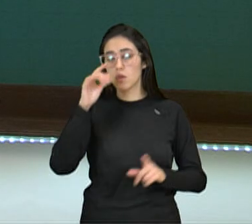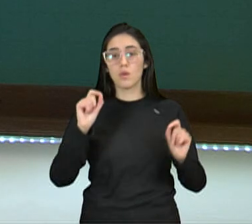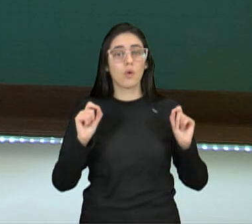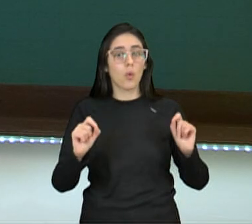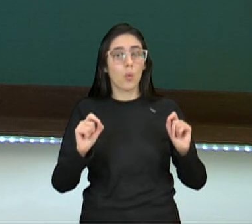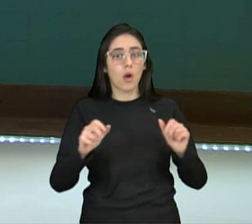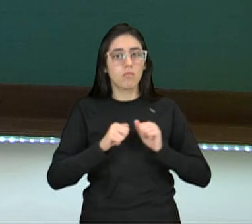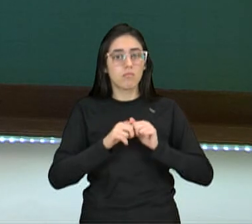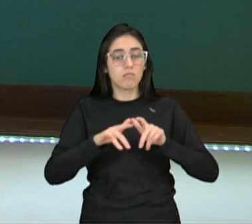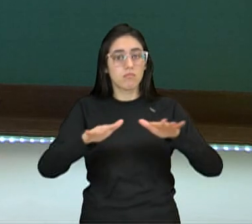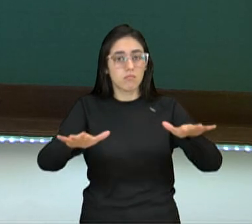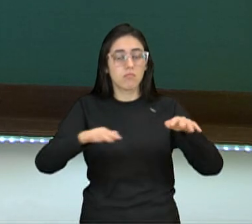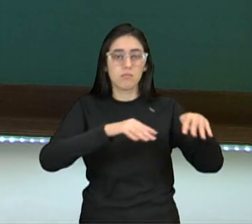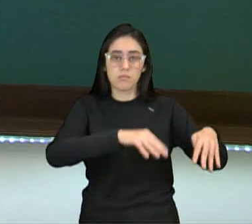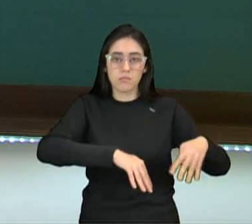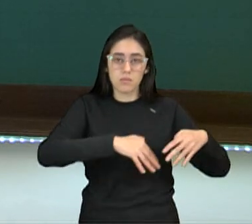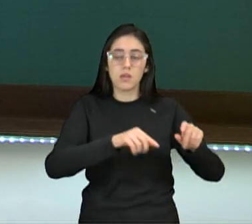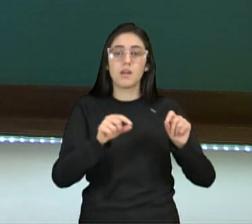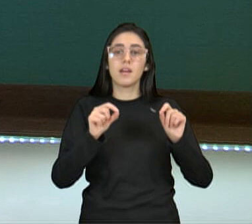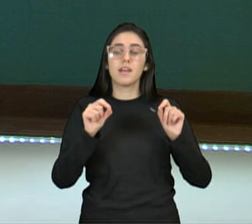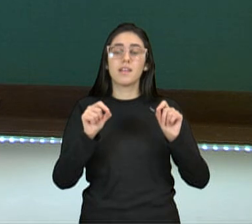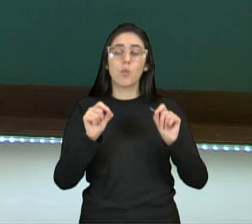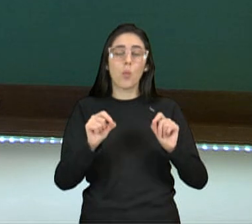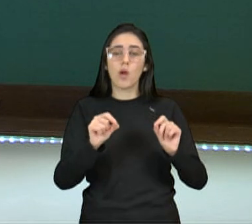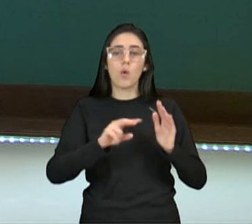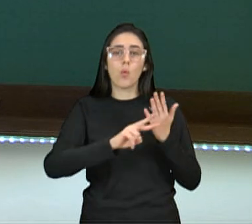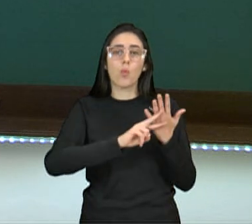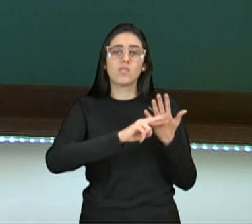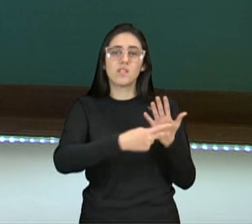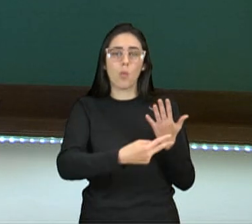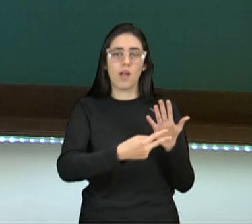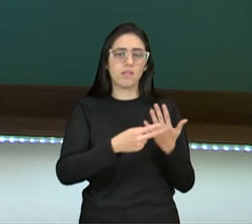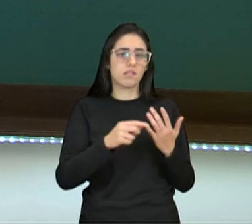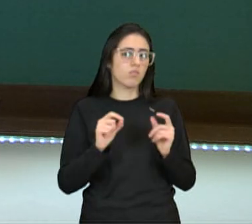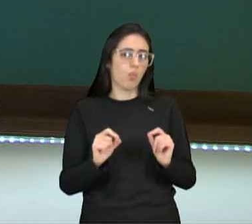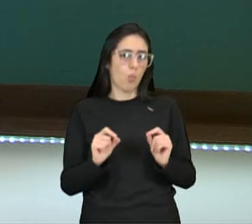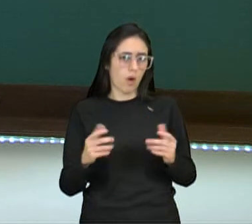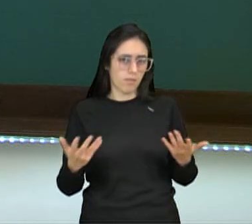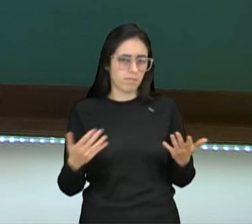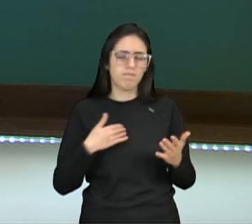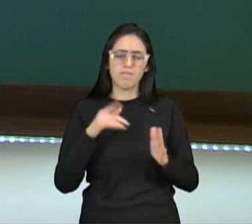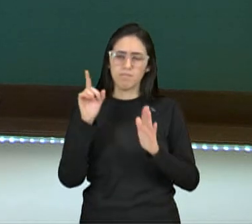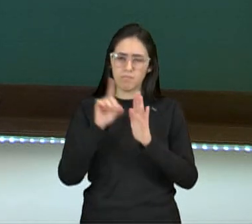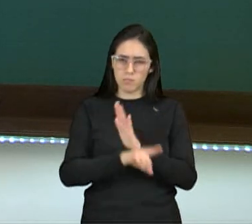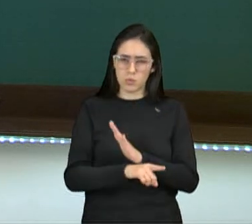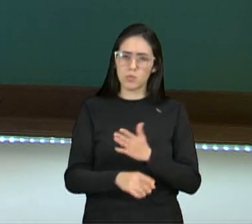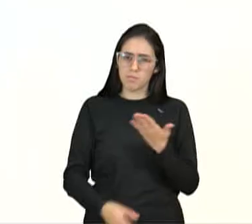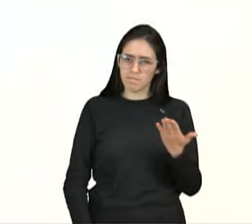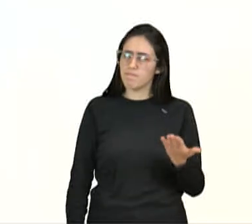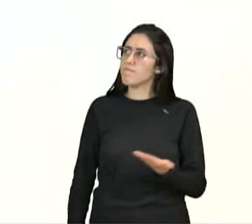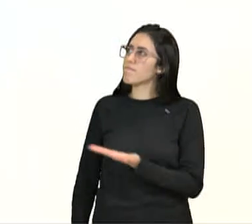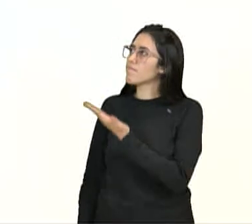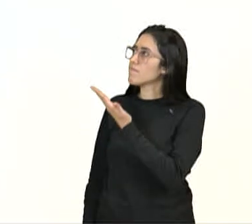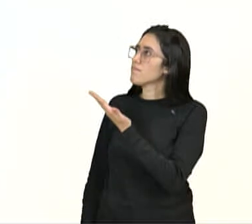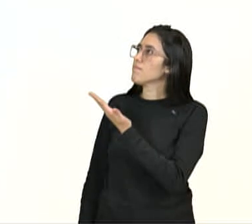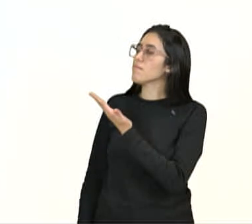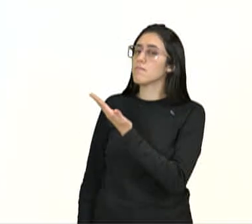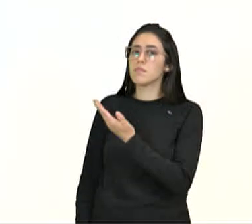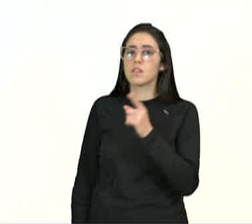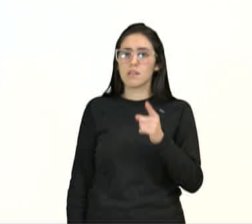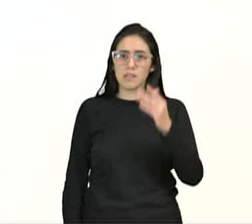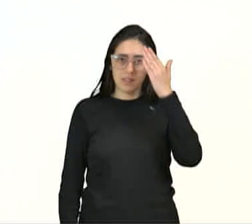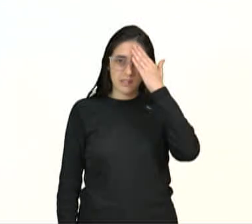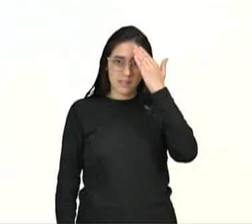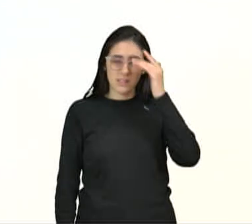é a expansão e as consequências que ela pode trazer. E aí pergunto para vocês ali, você sabe o que significa